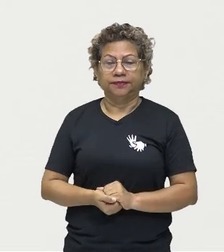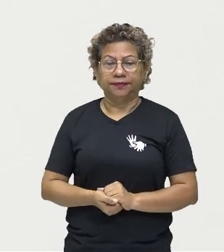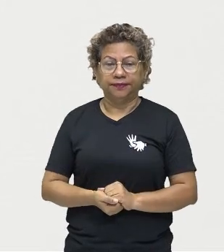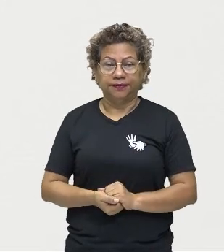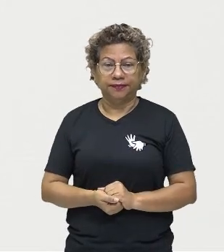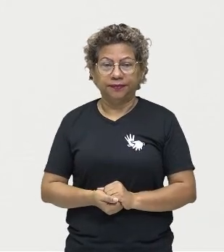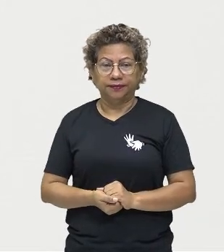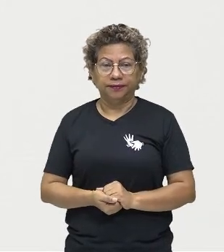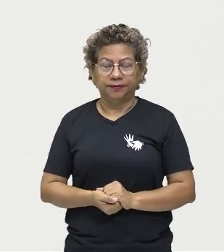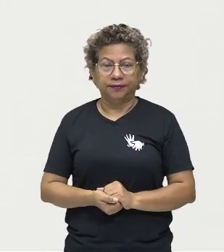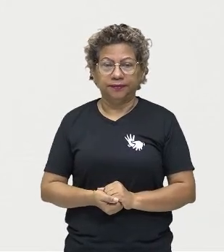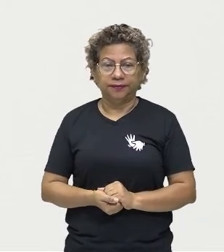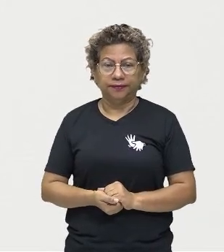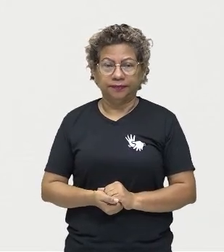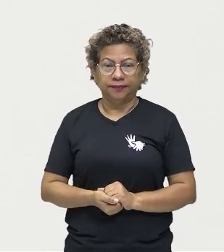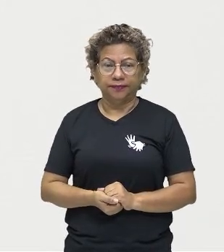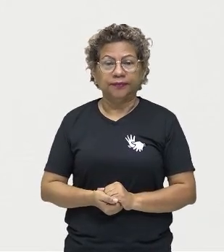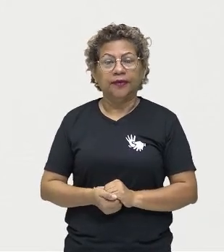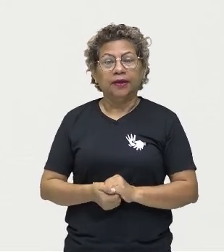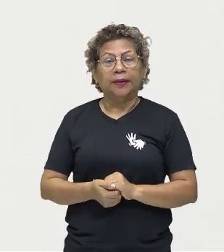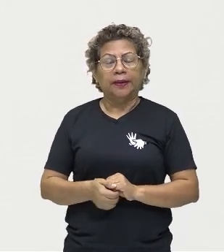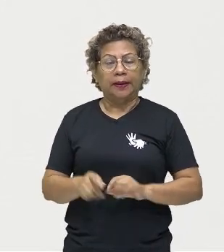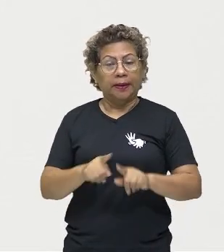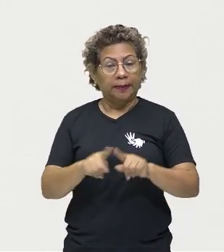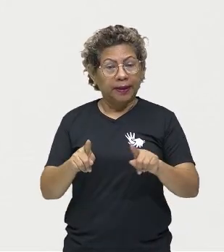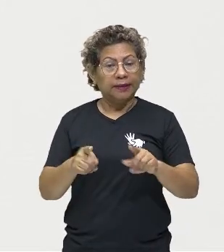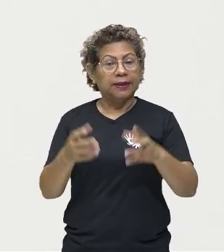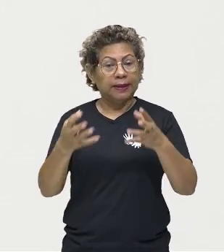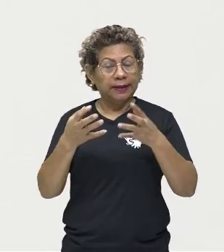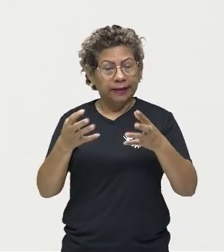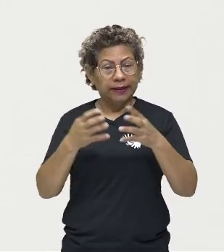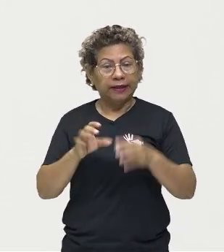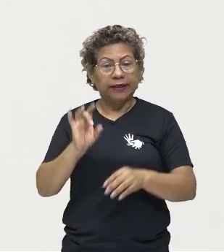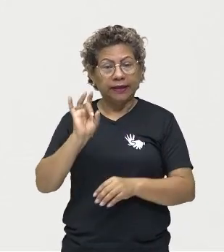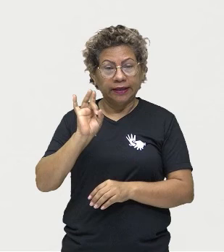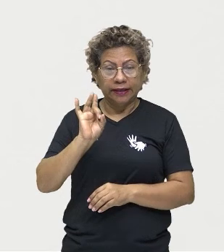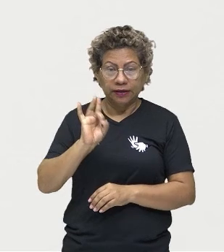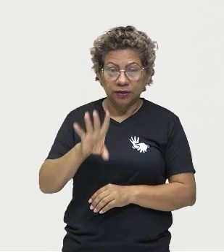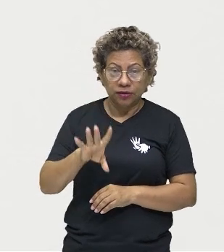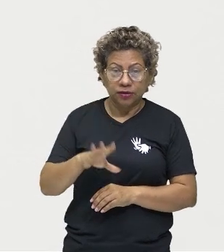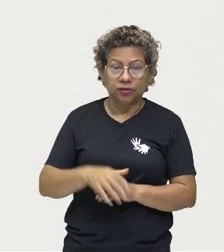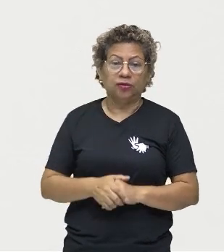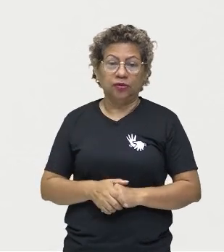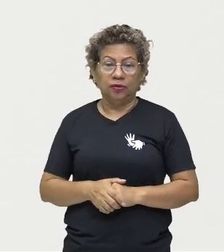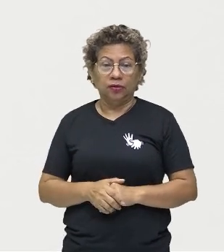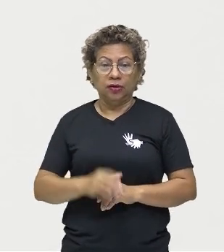Então, ó, ele quer saber o valor desse segmento aqui, CG.